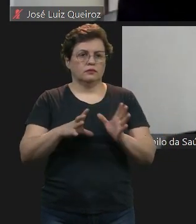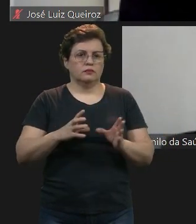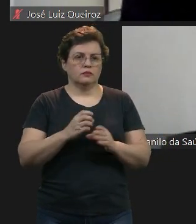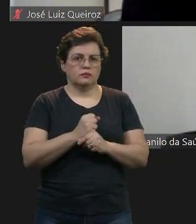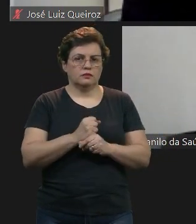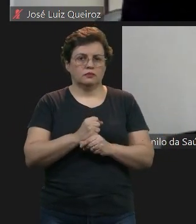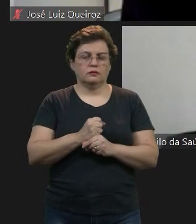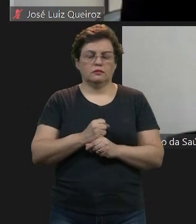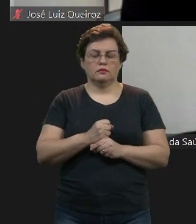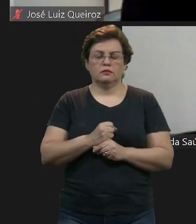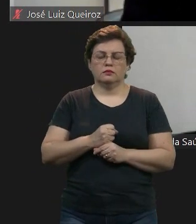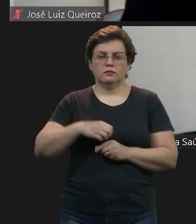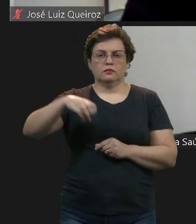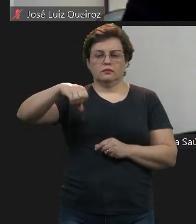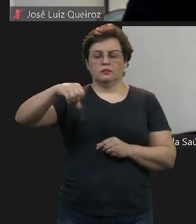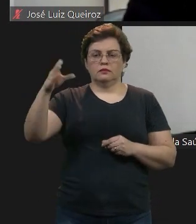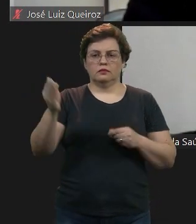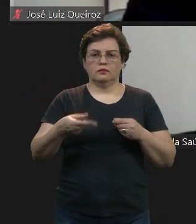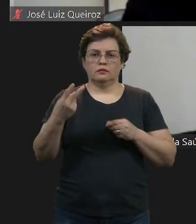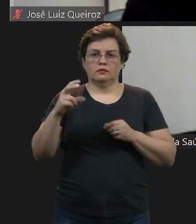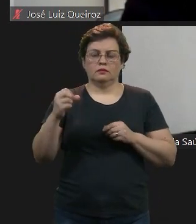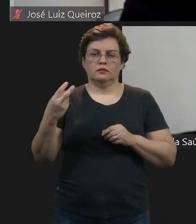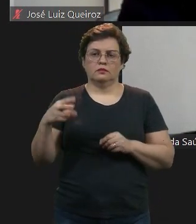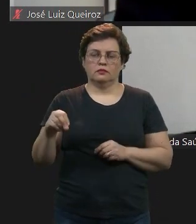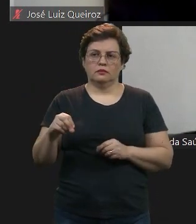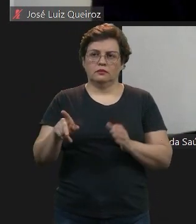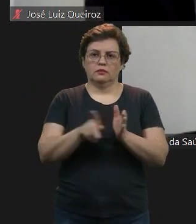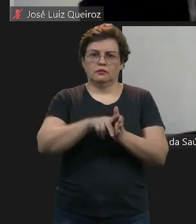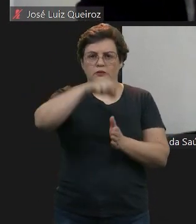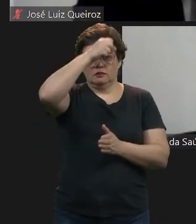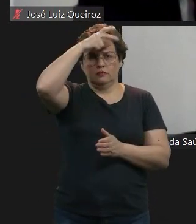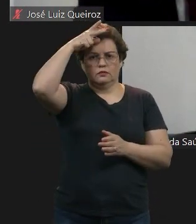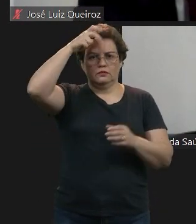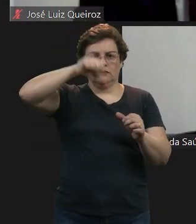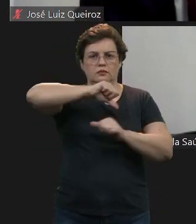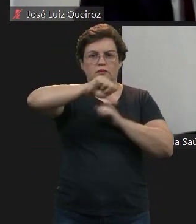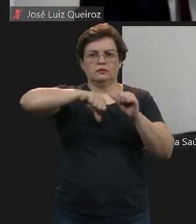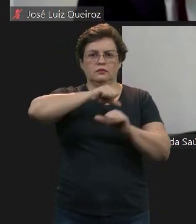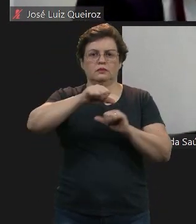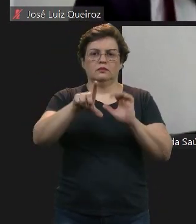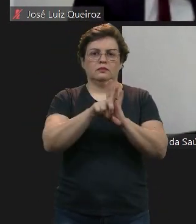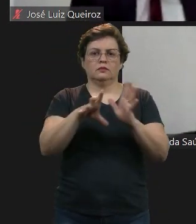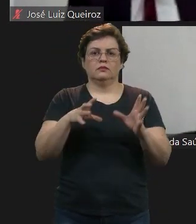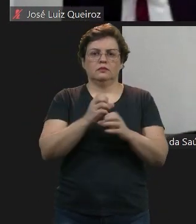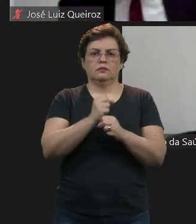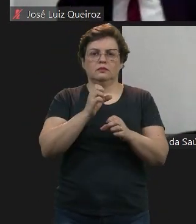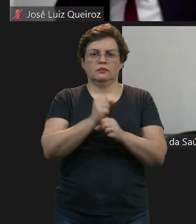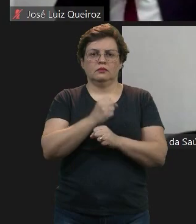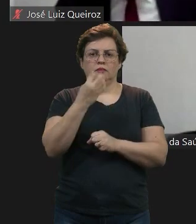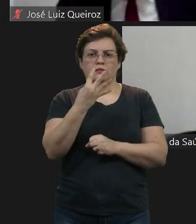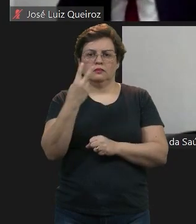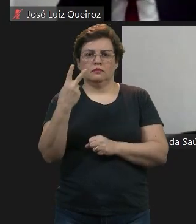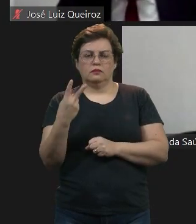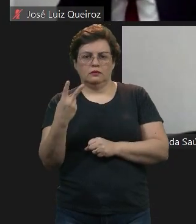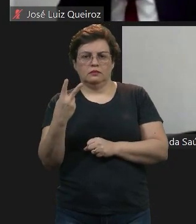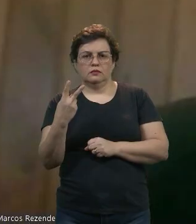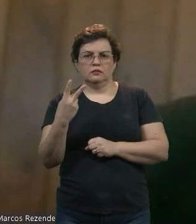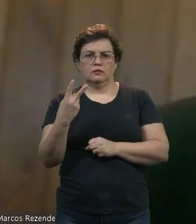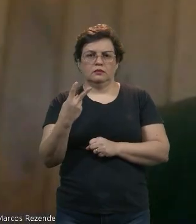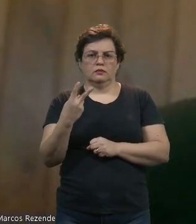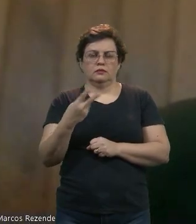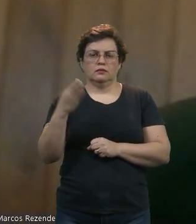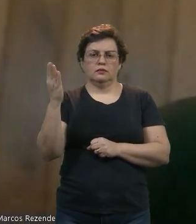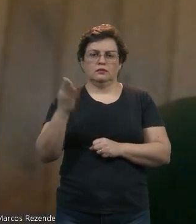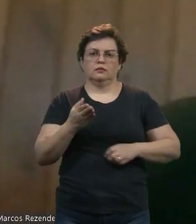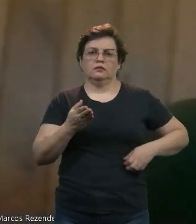número 9 de 2020 da Prefeitura Municipal, modificando a lei complementar número 42 de